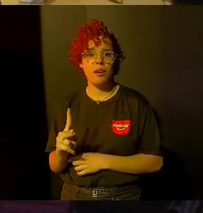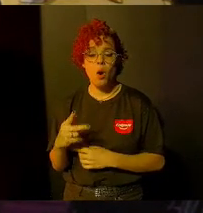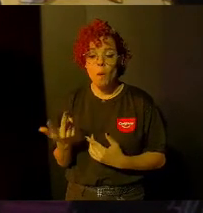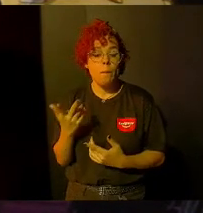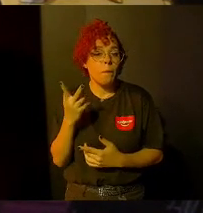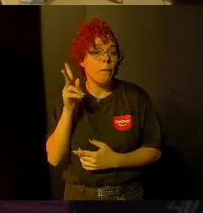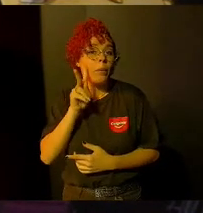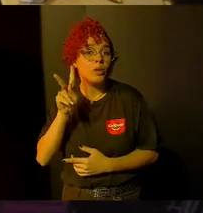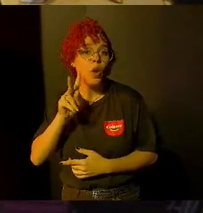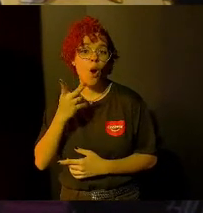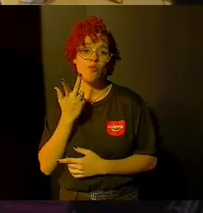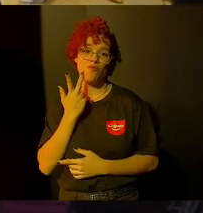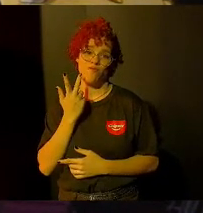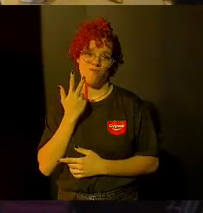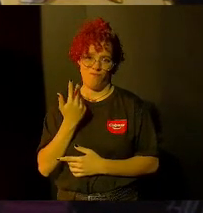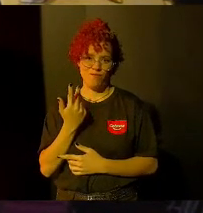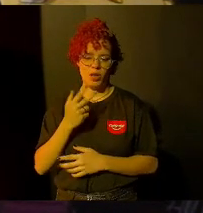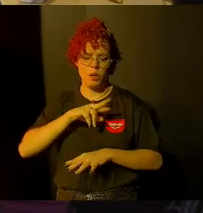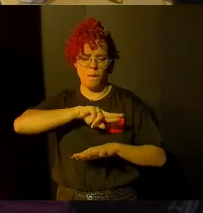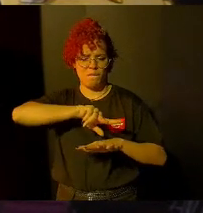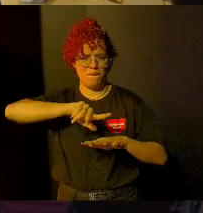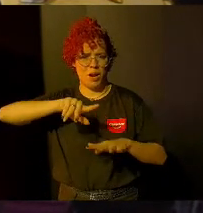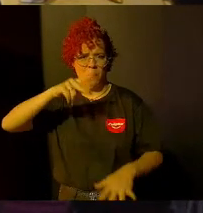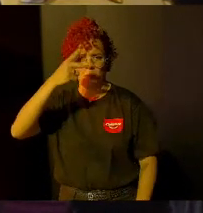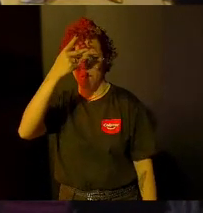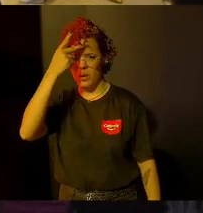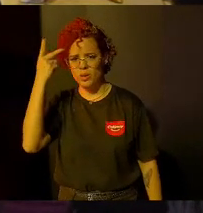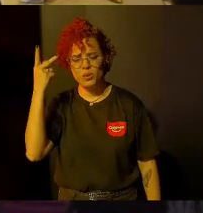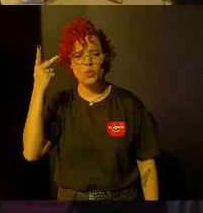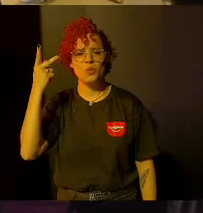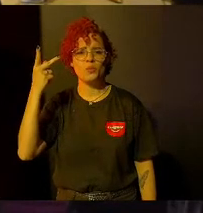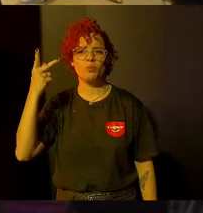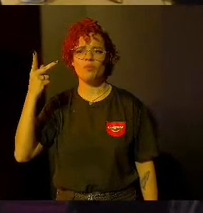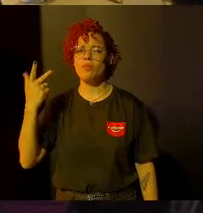tanta gente nessa época que não